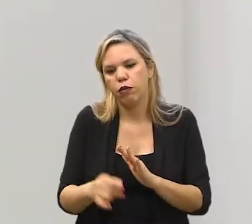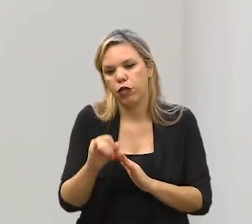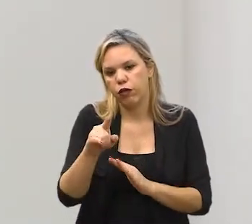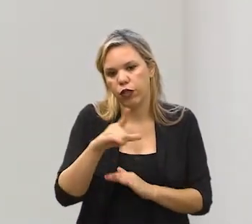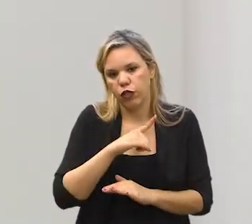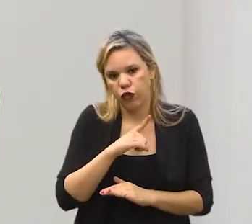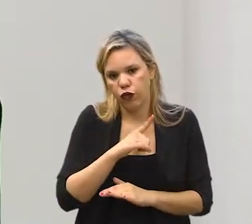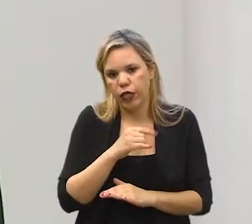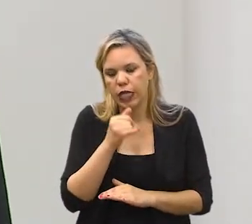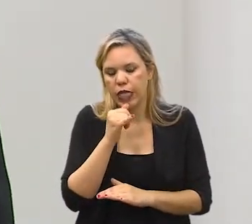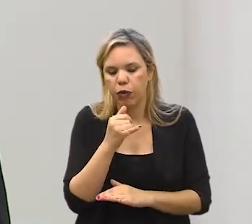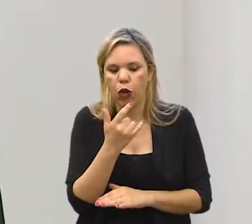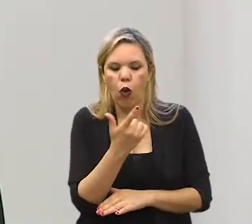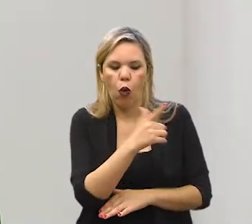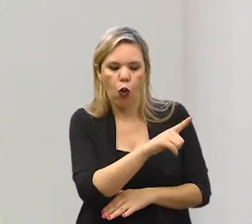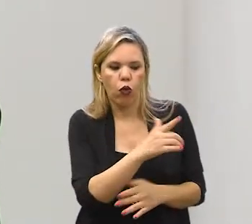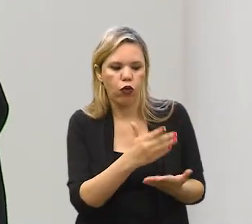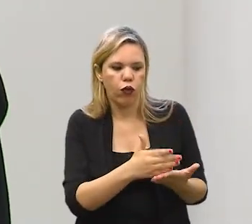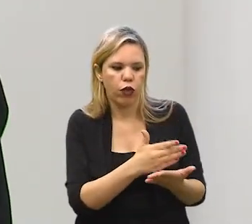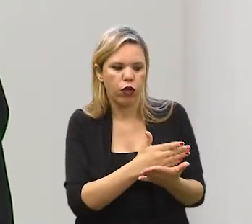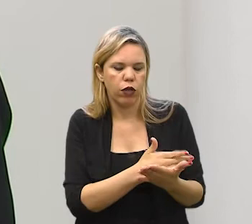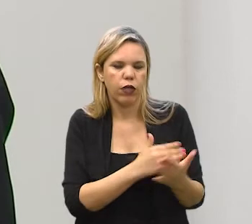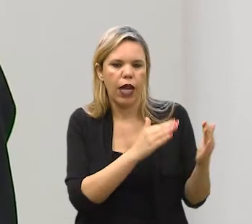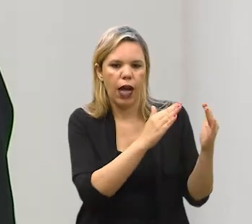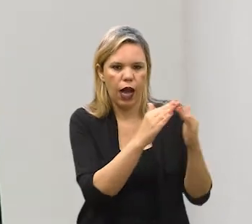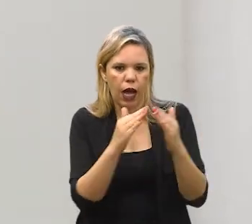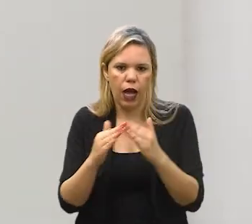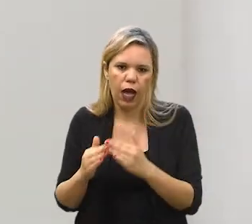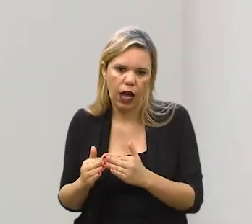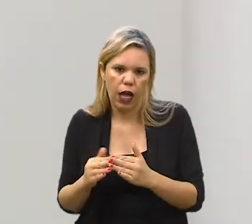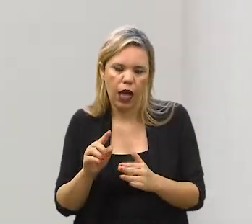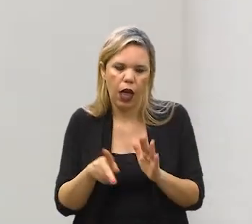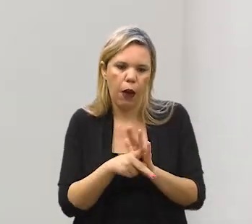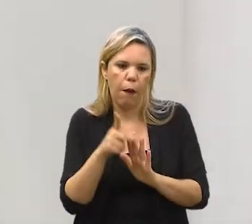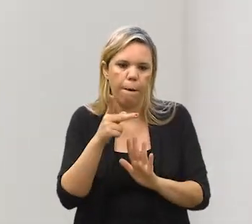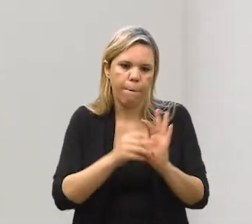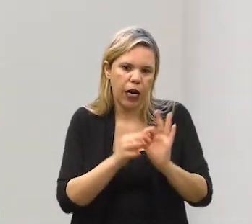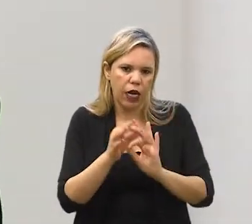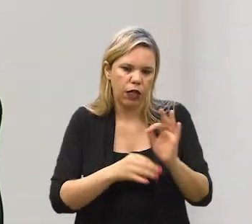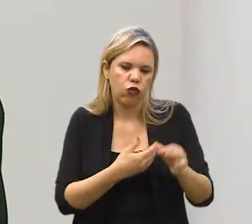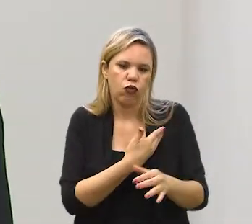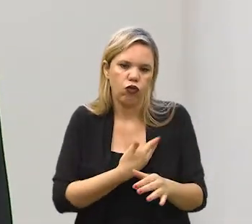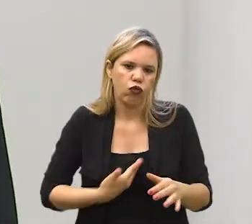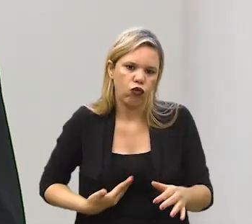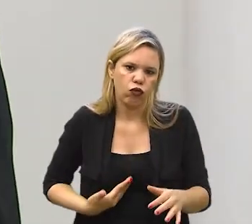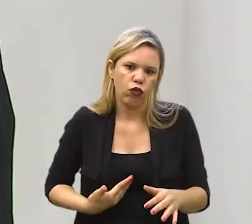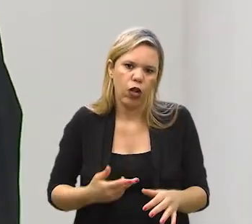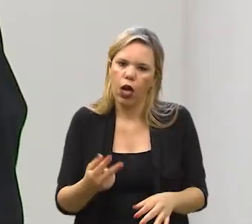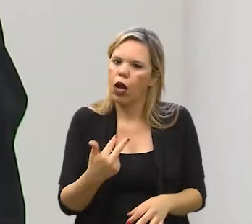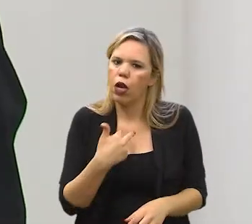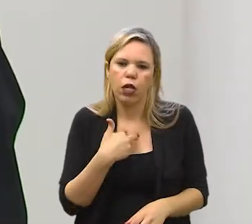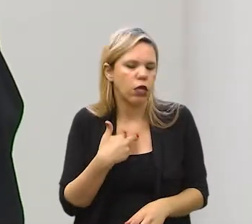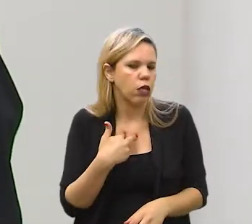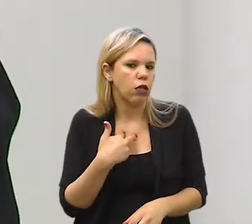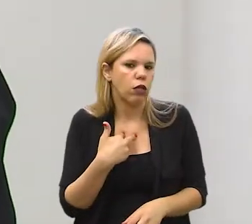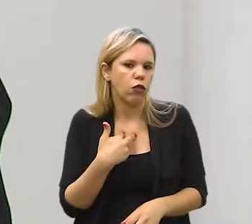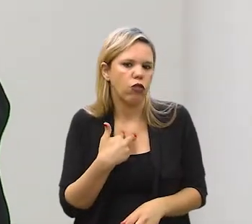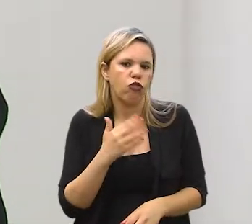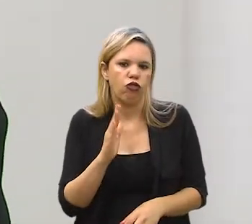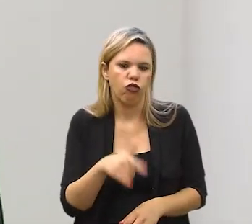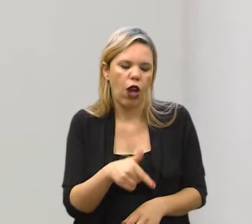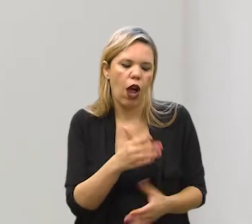estiver financiando pelo sistema habitacional, que é o plano oficial do governo, aí você não pode ter um bem